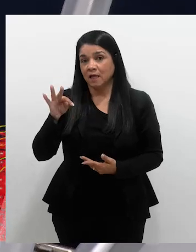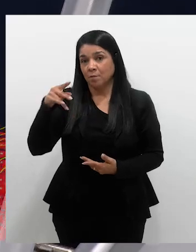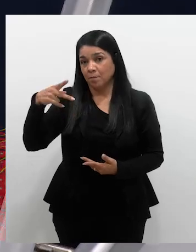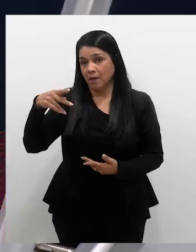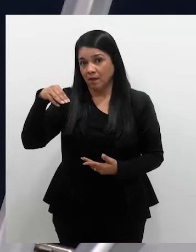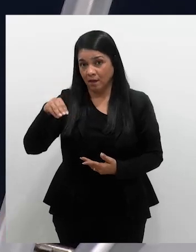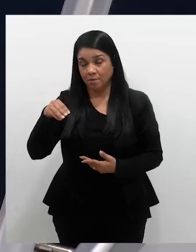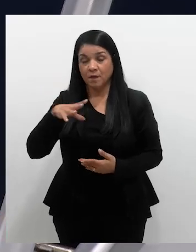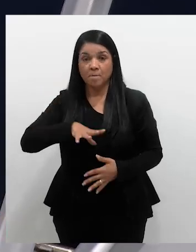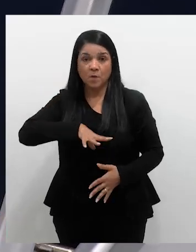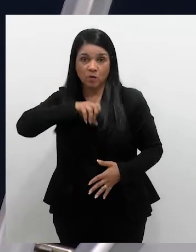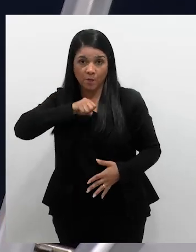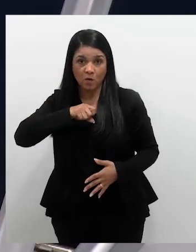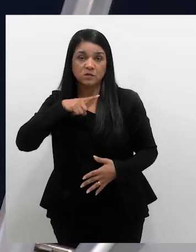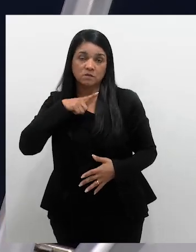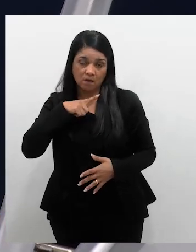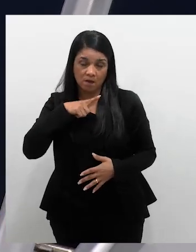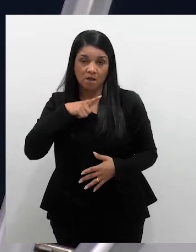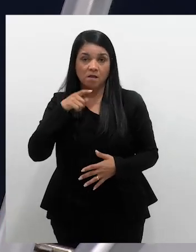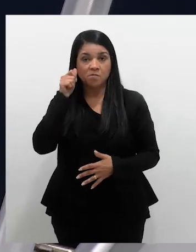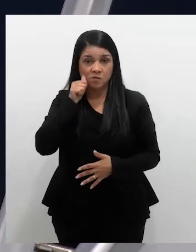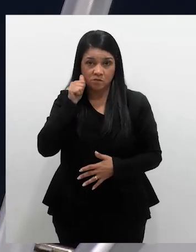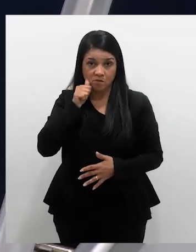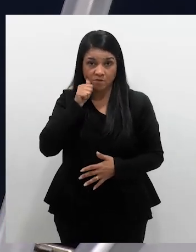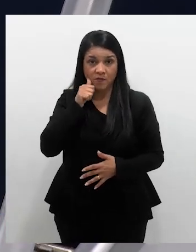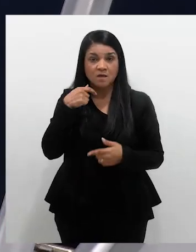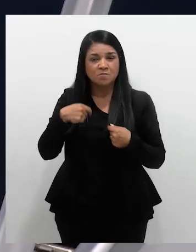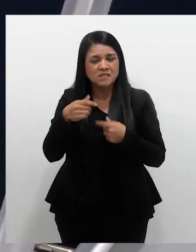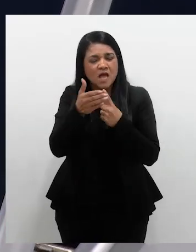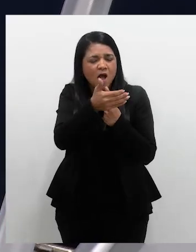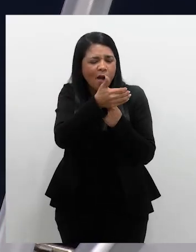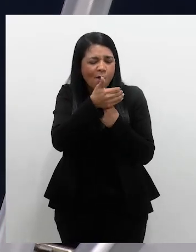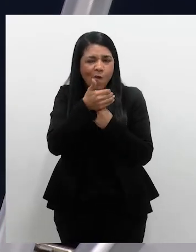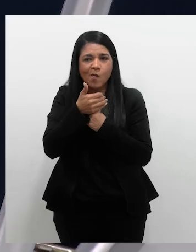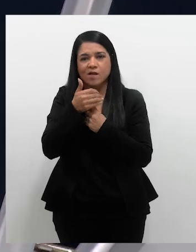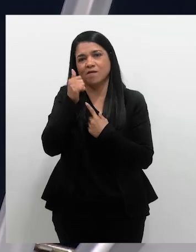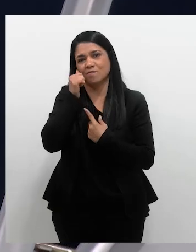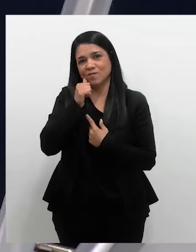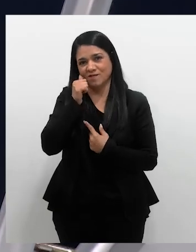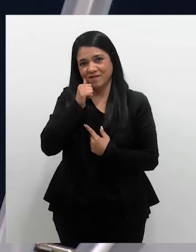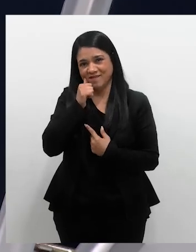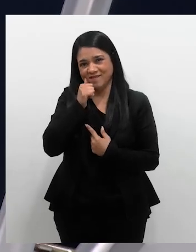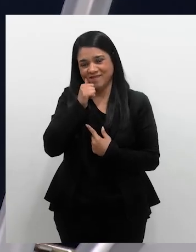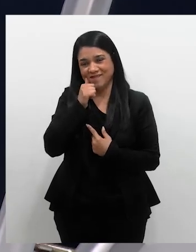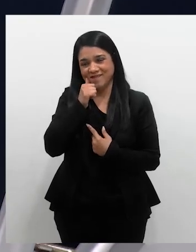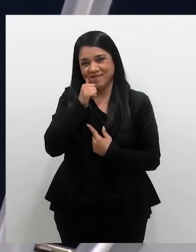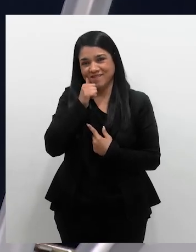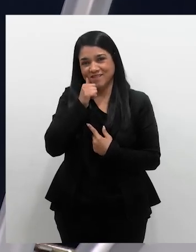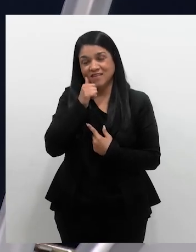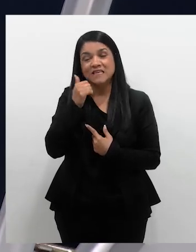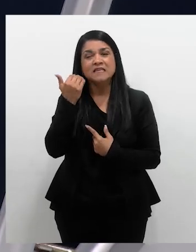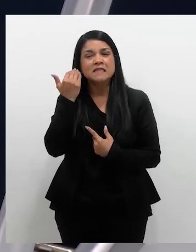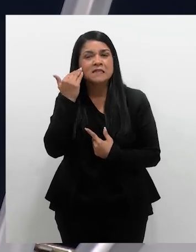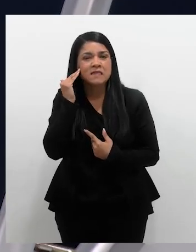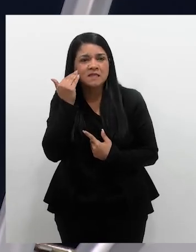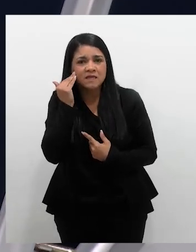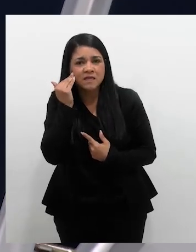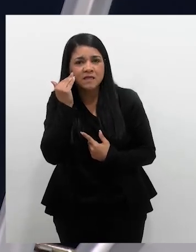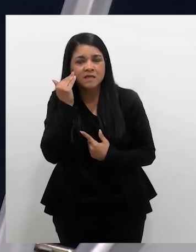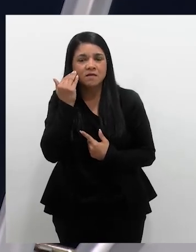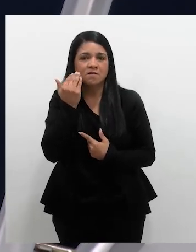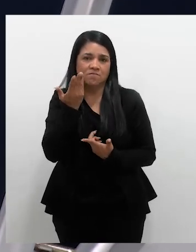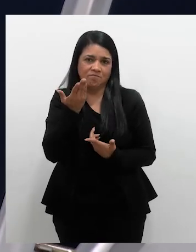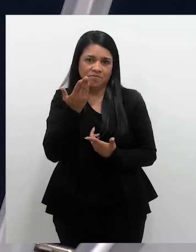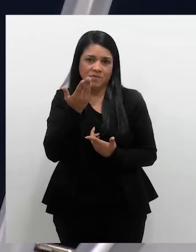nós passamos pela menopausa. Então são coisas que a gente precisa ser acolhida, né? Acolhida e ser